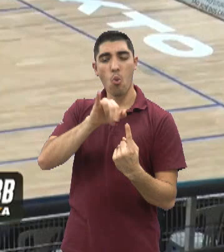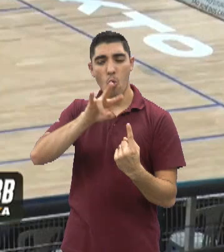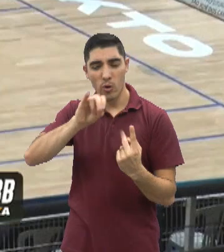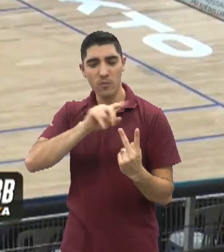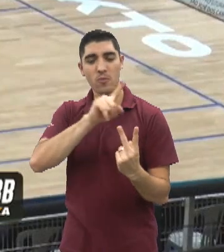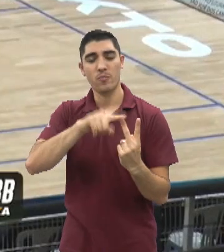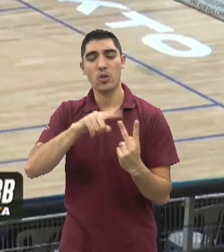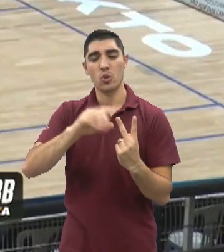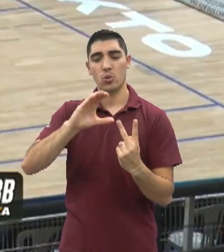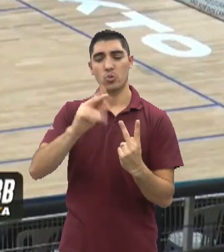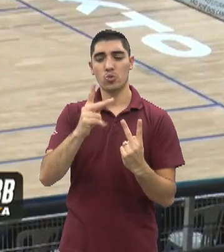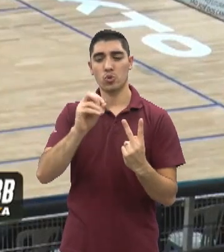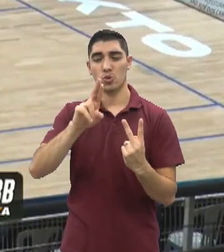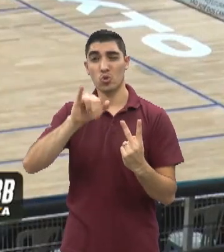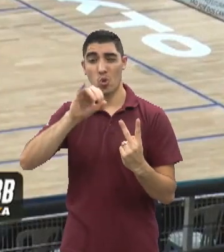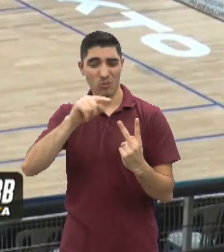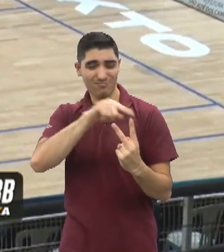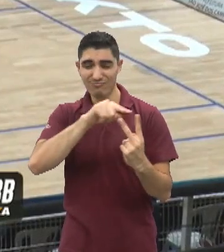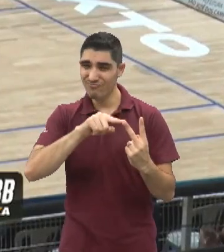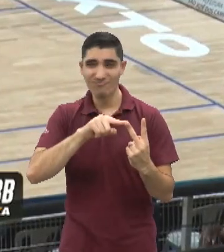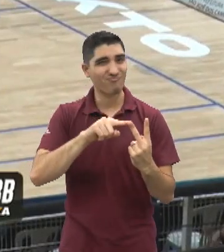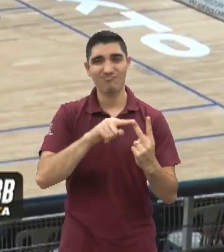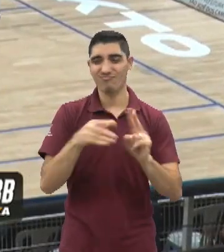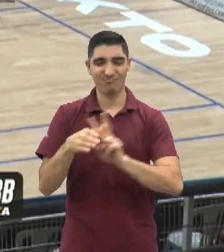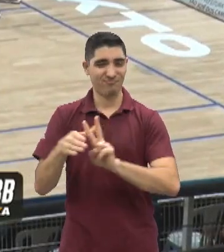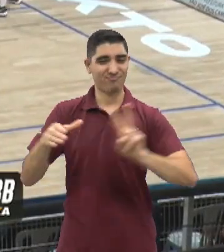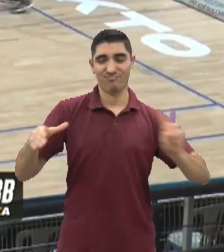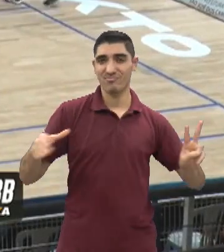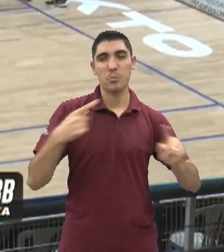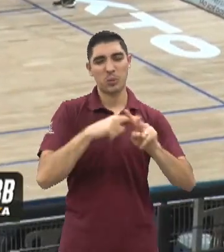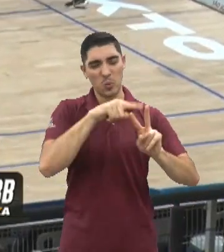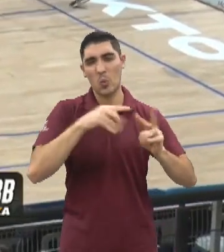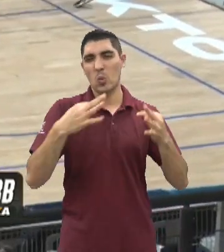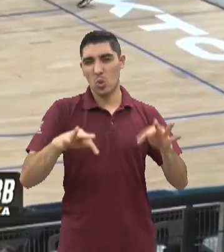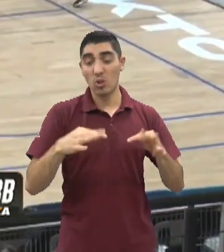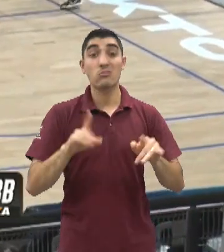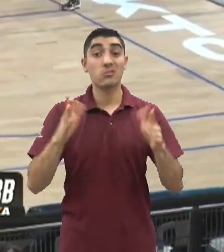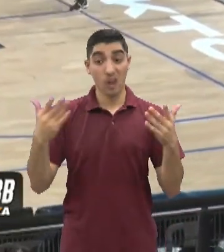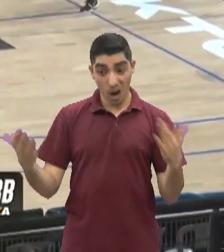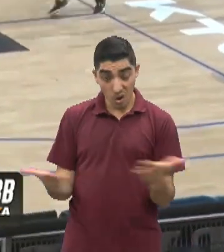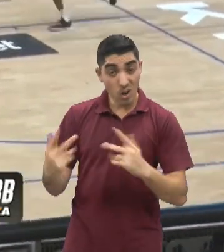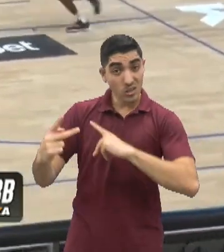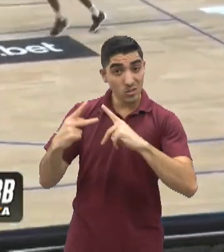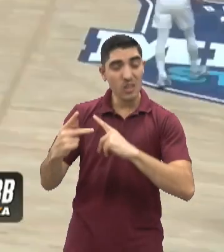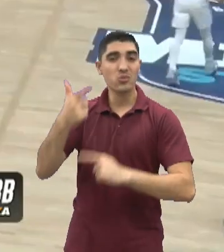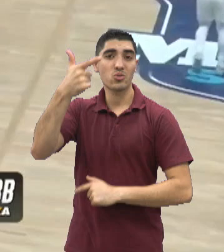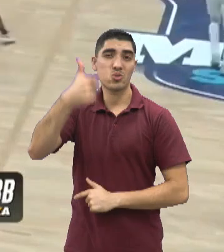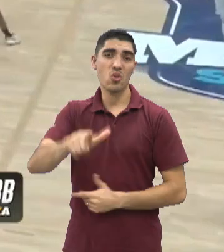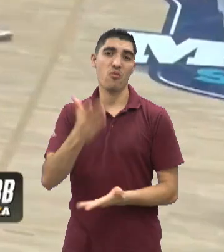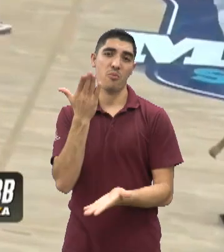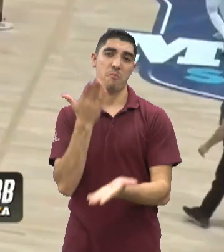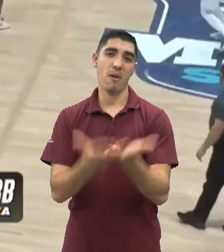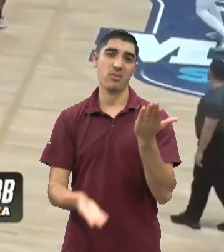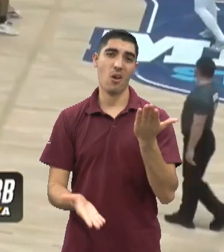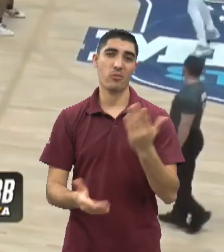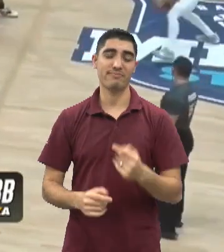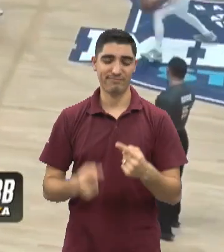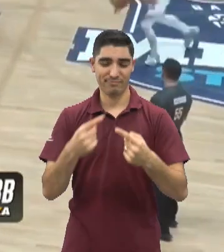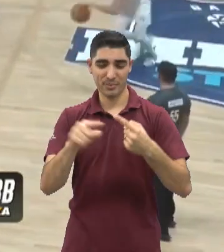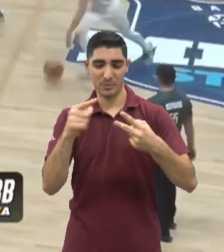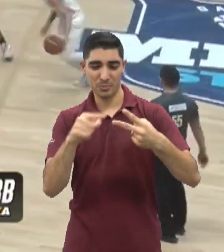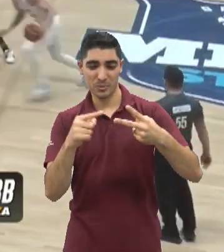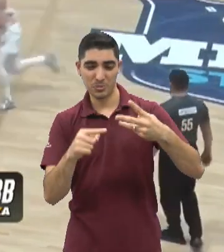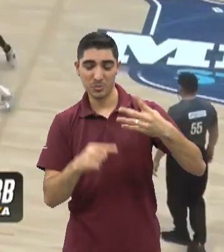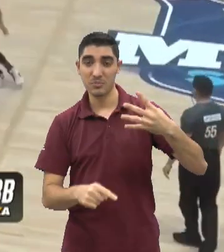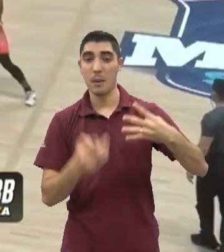Pedro Chiorio, e aí ele acabou conhecendo a sua 4ª derrota seguida em sua 4ª partida nesta edição do NBB 17.